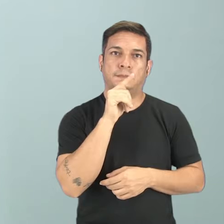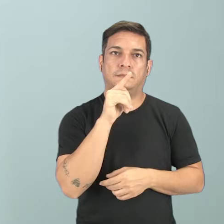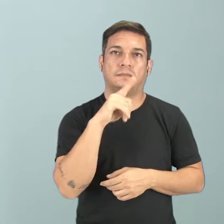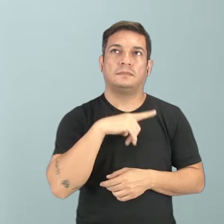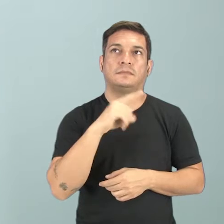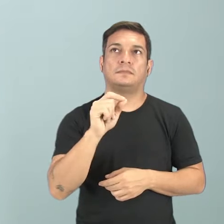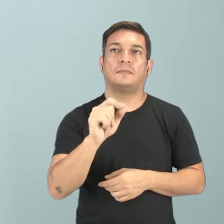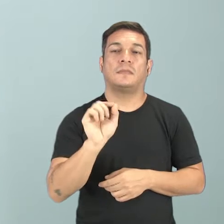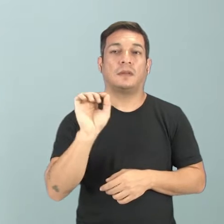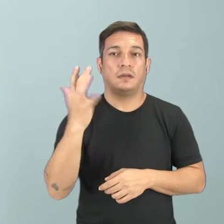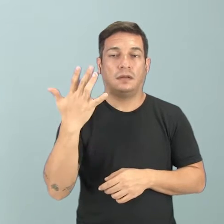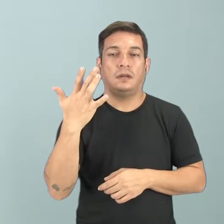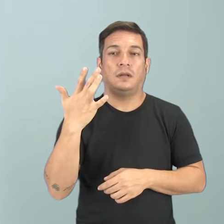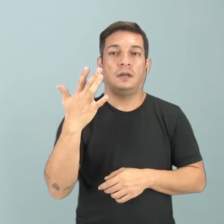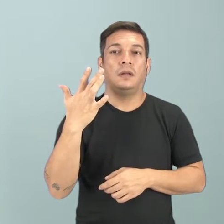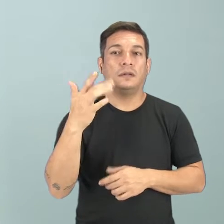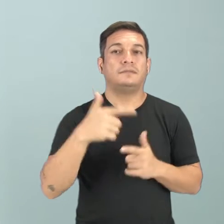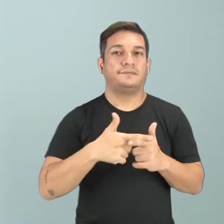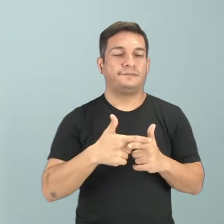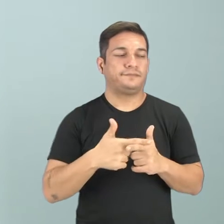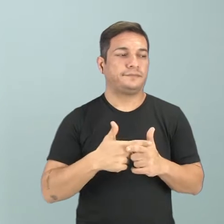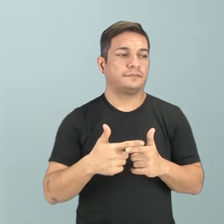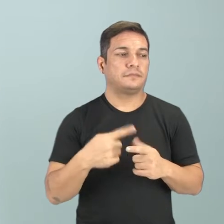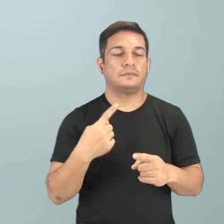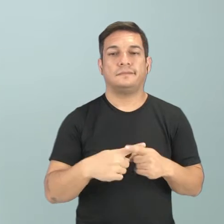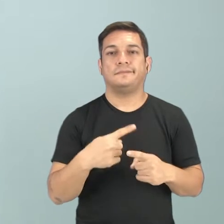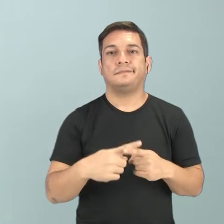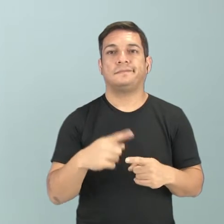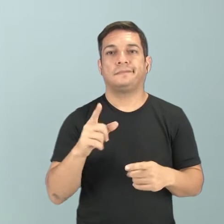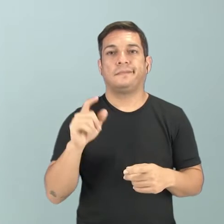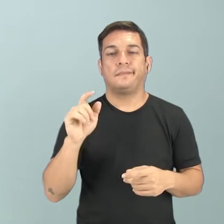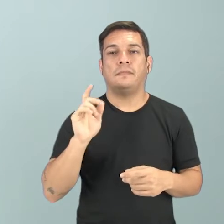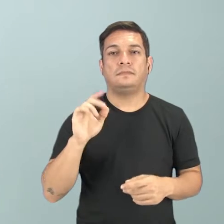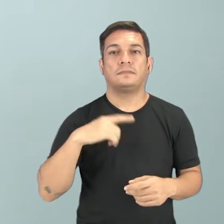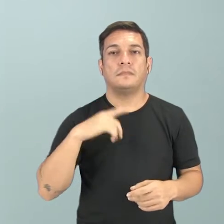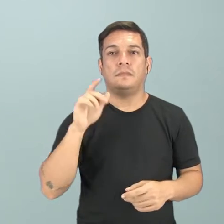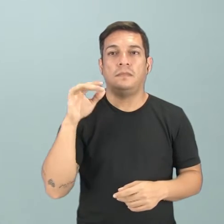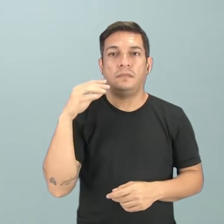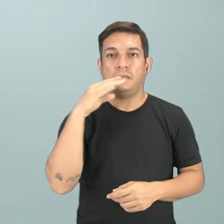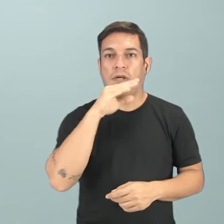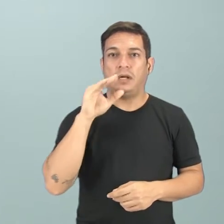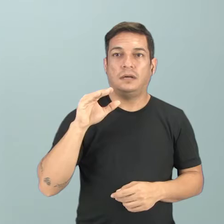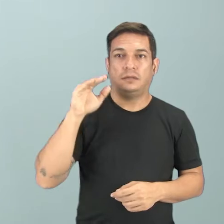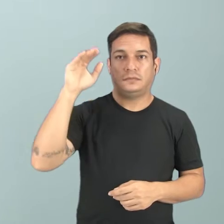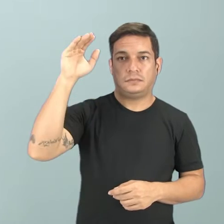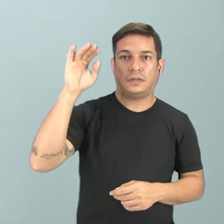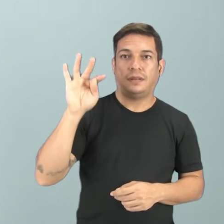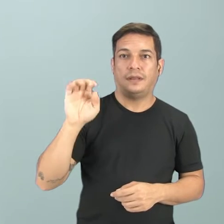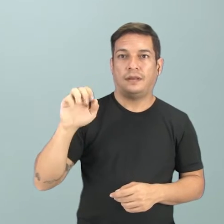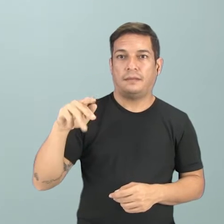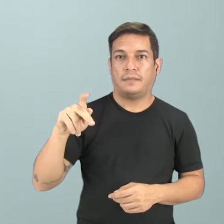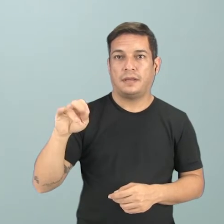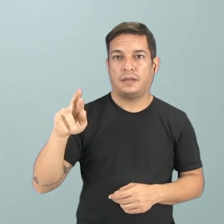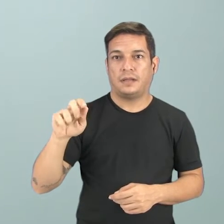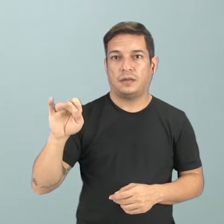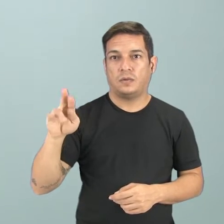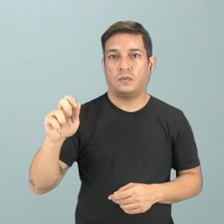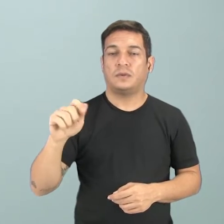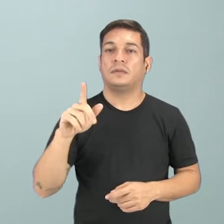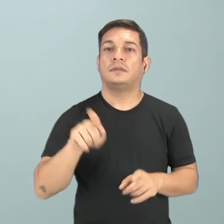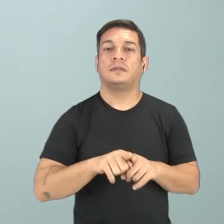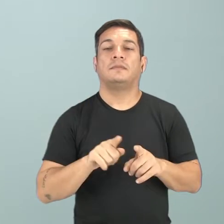uma grande consequência, um grande problema, porque elevação de temperatura na água diminui